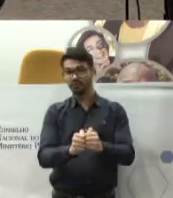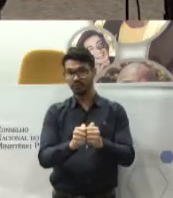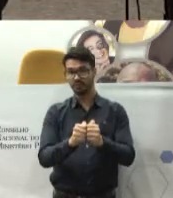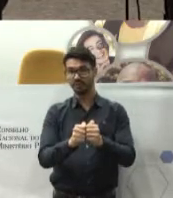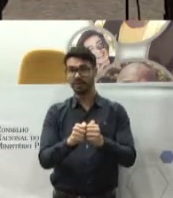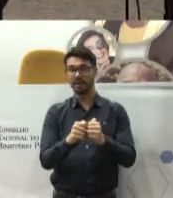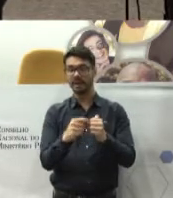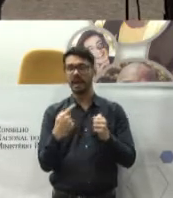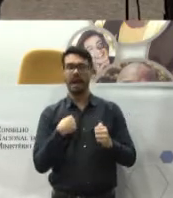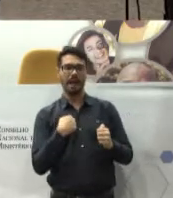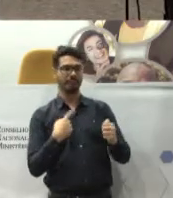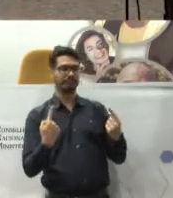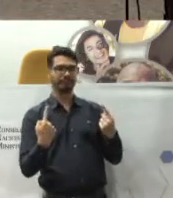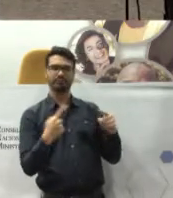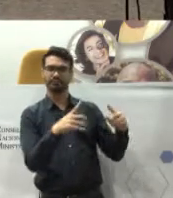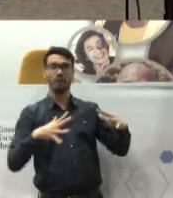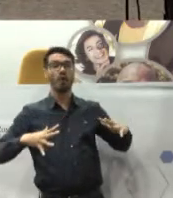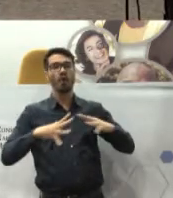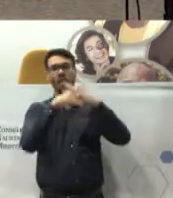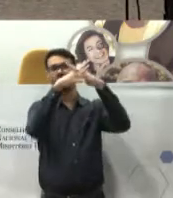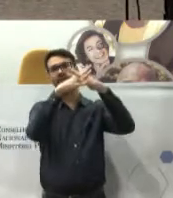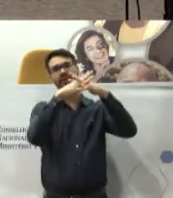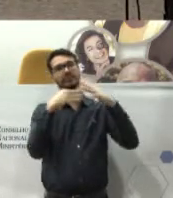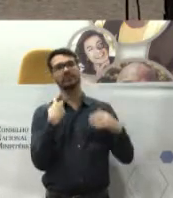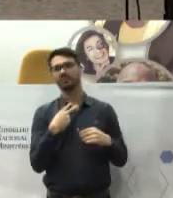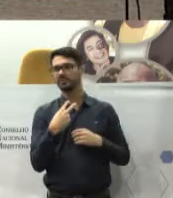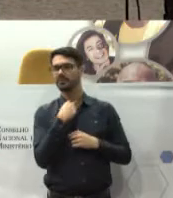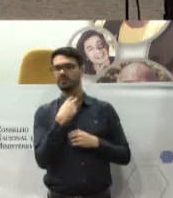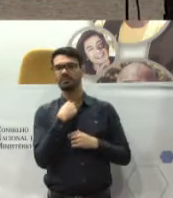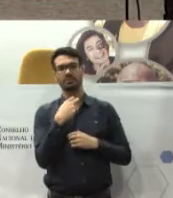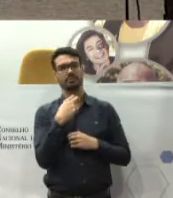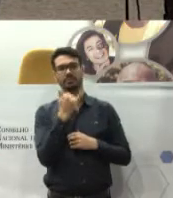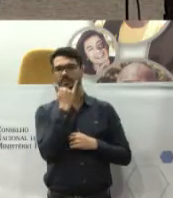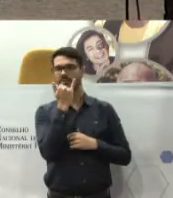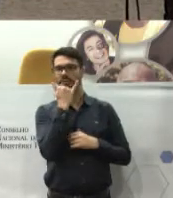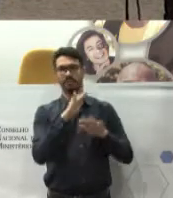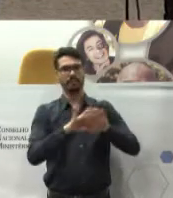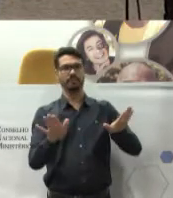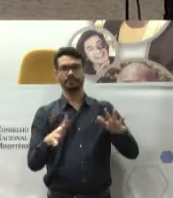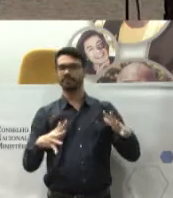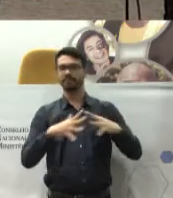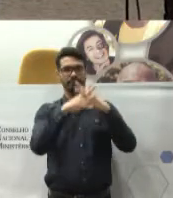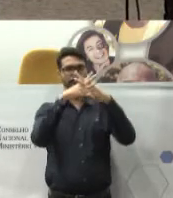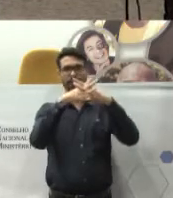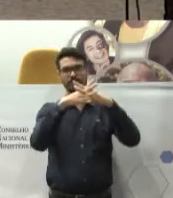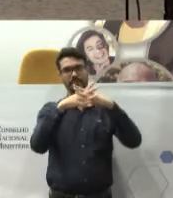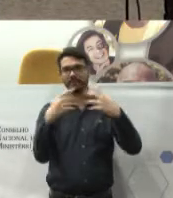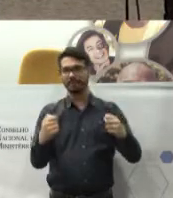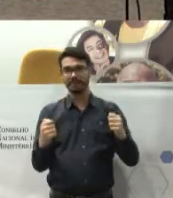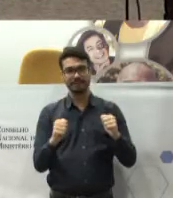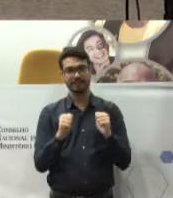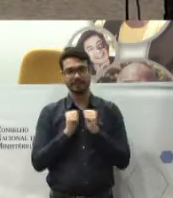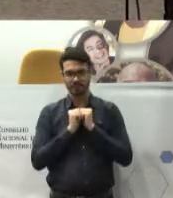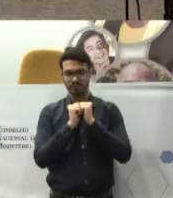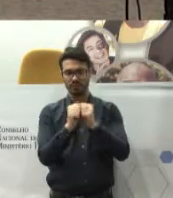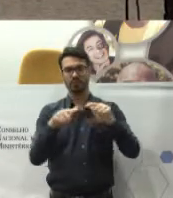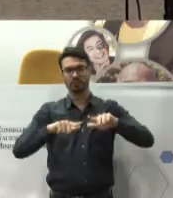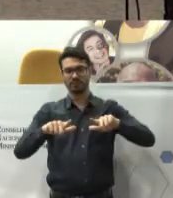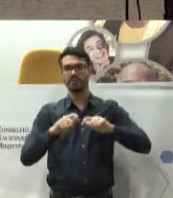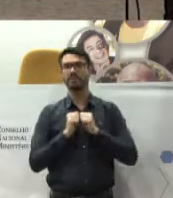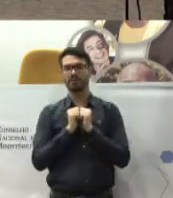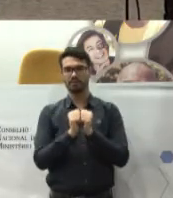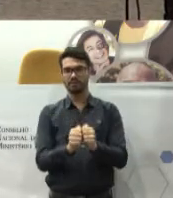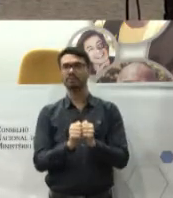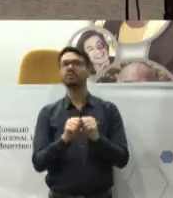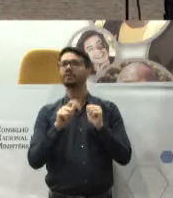respeito colegas que há e sei que eles existem, portanto, já declaro assim, com muita